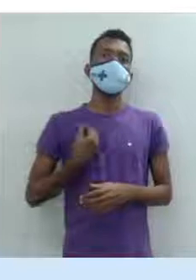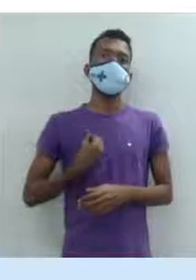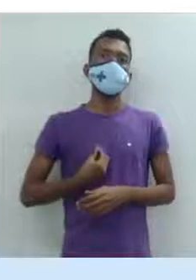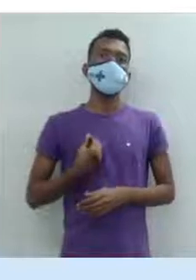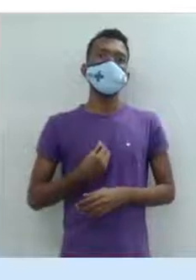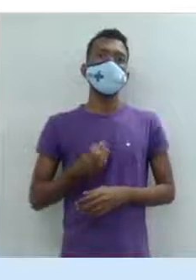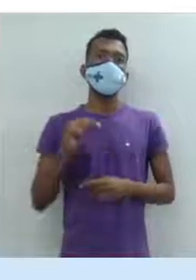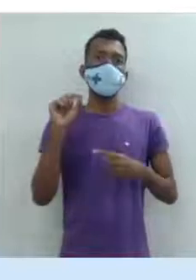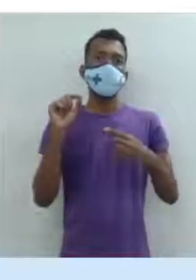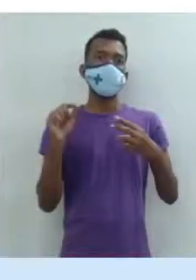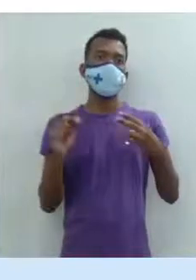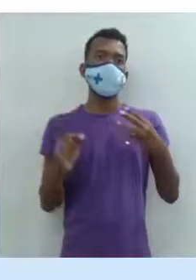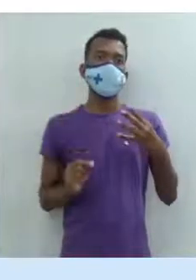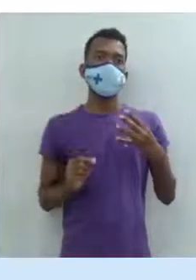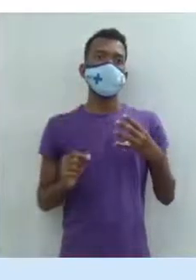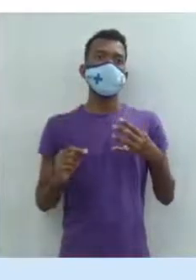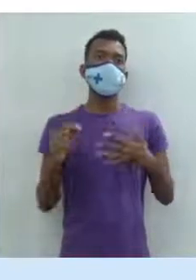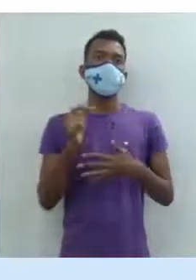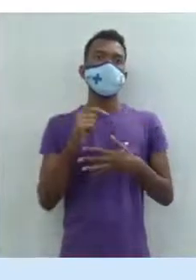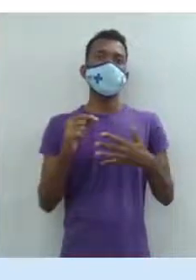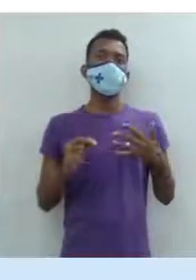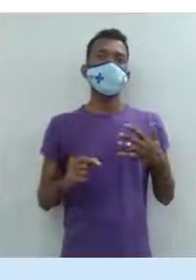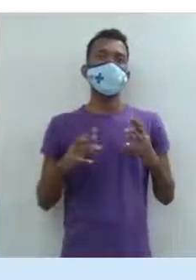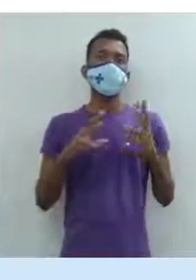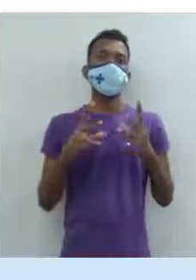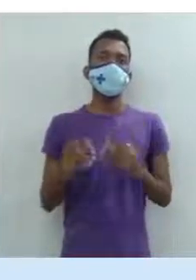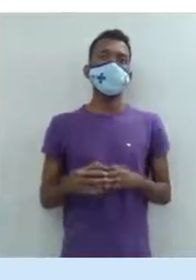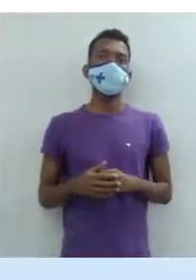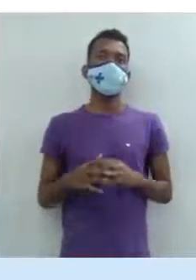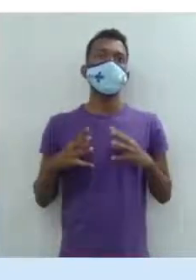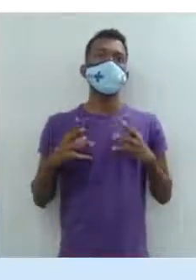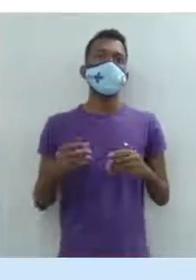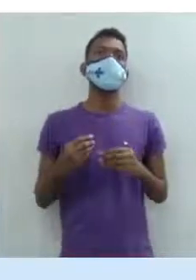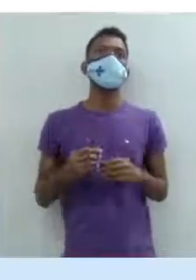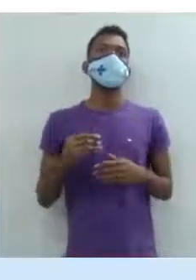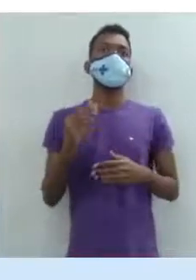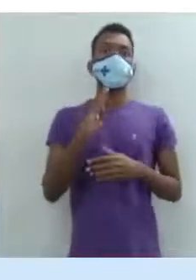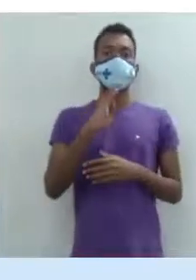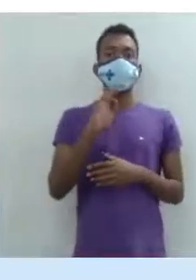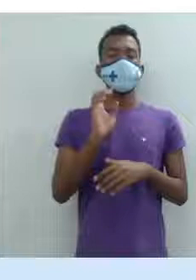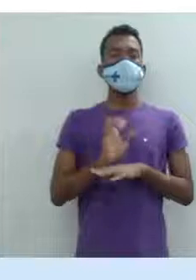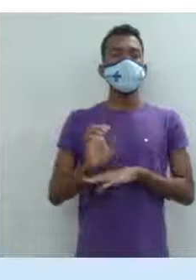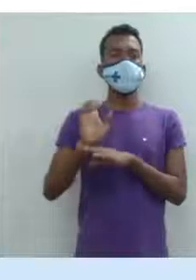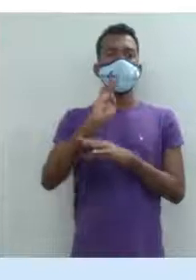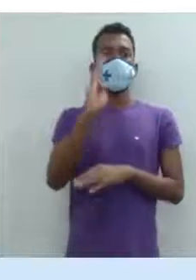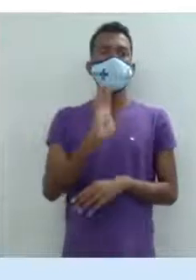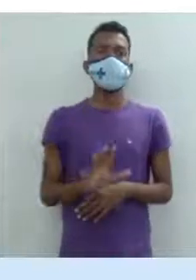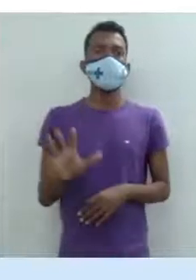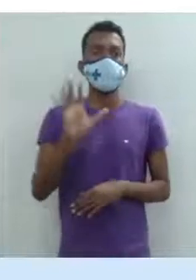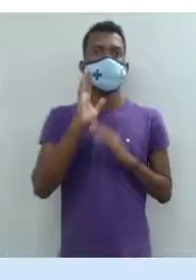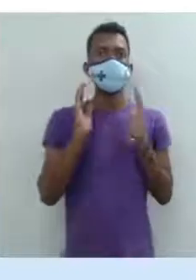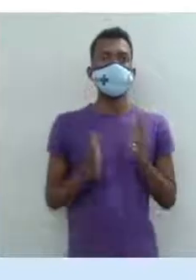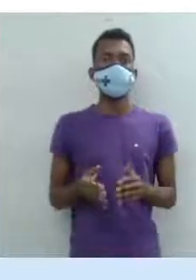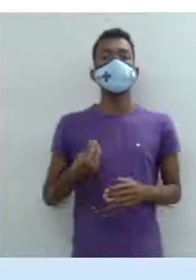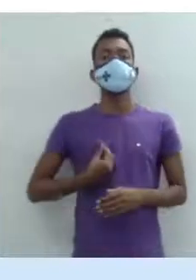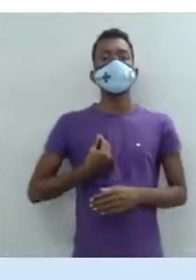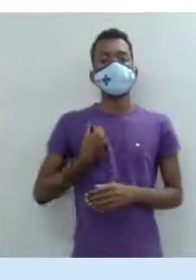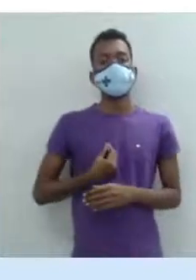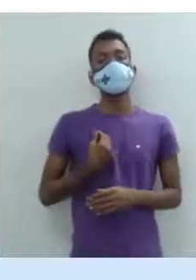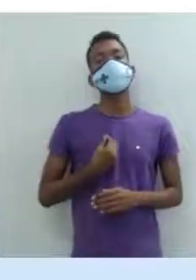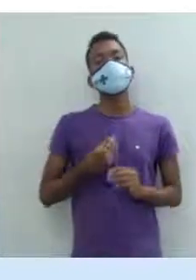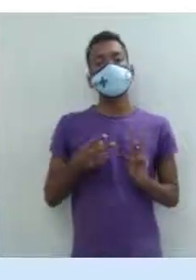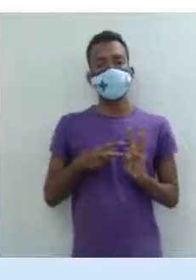estados da União, né? Então, na realidade, todos os estados do Brasil, nós temos o que? A presença dos povos indígenas,